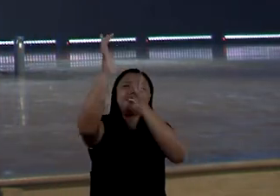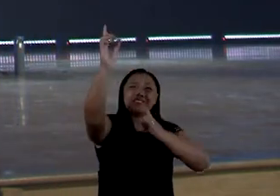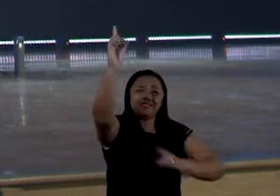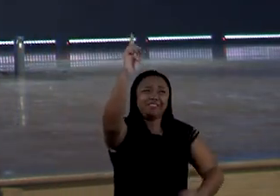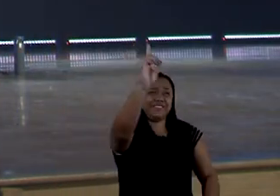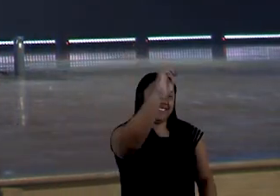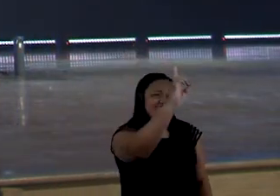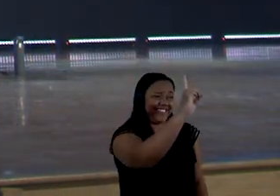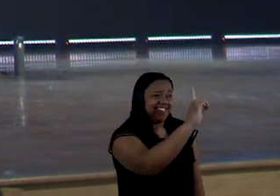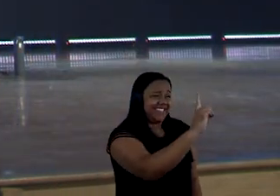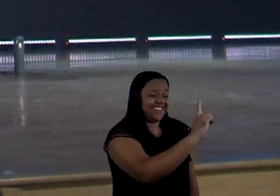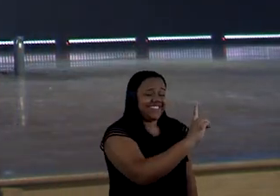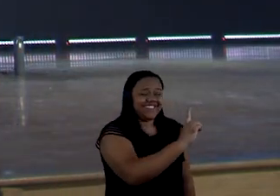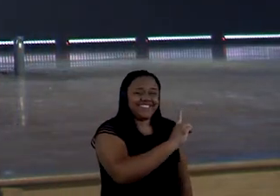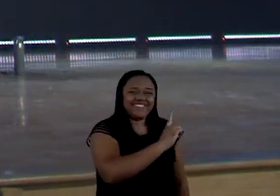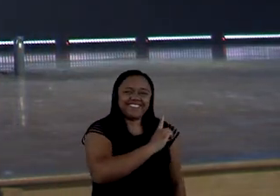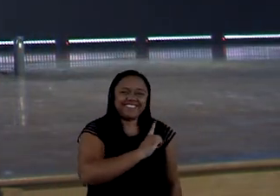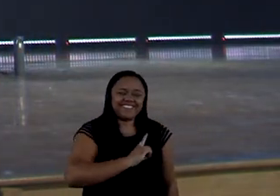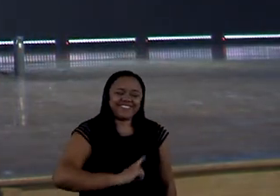Já está vindo.